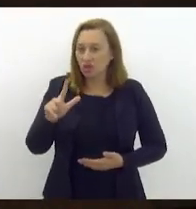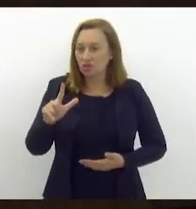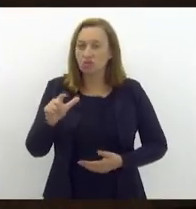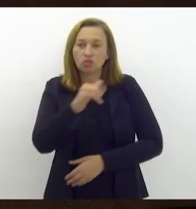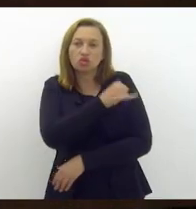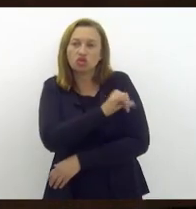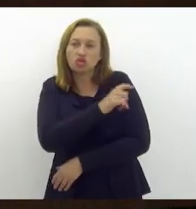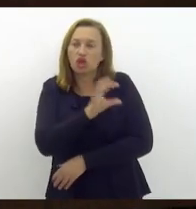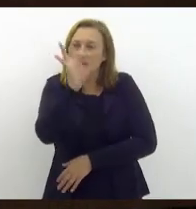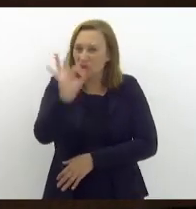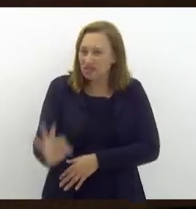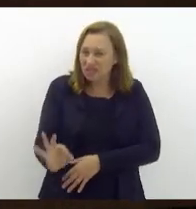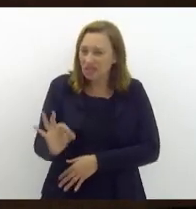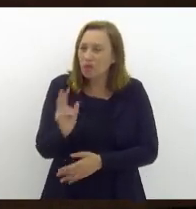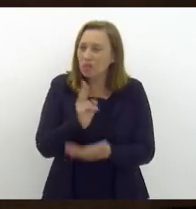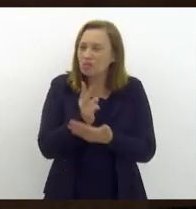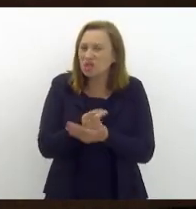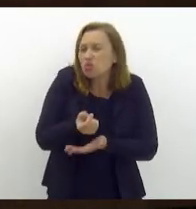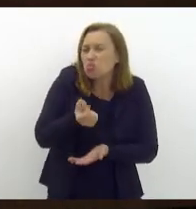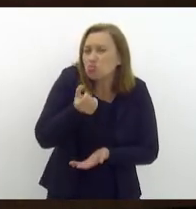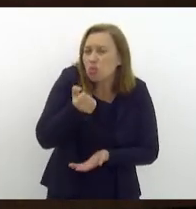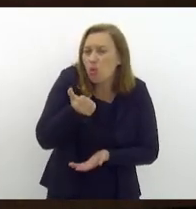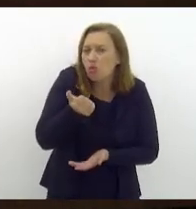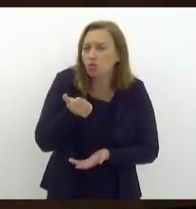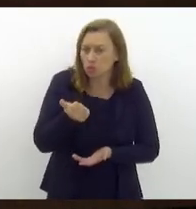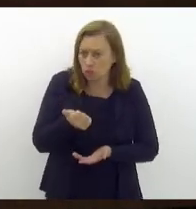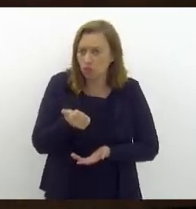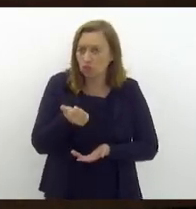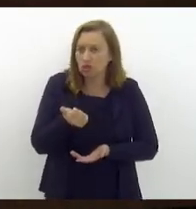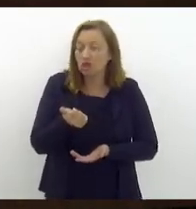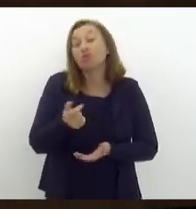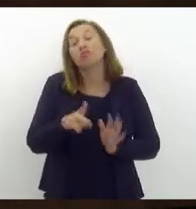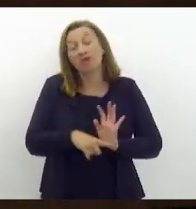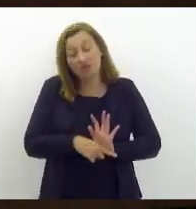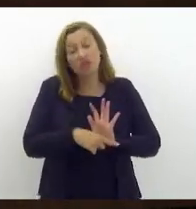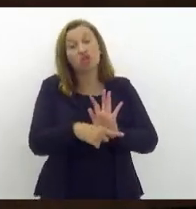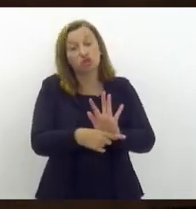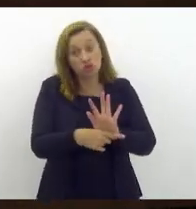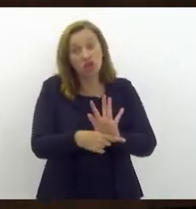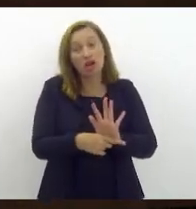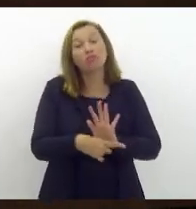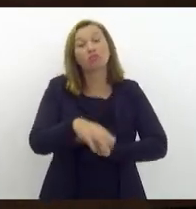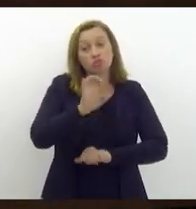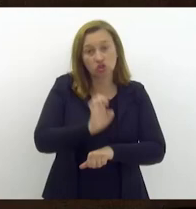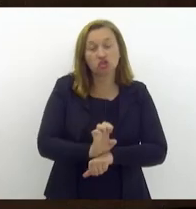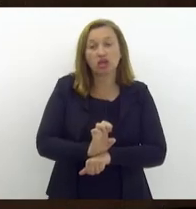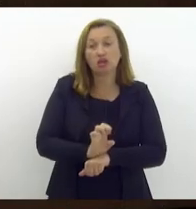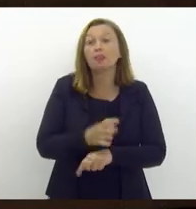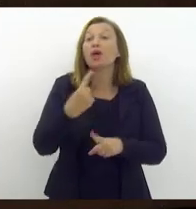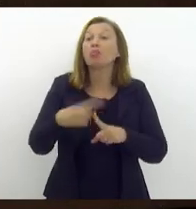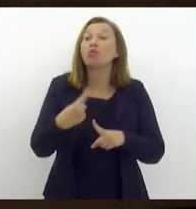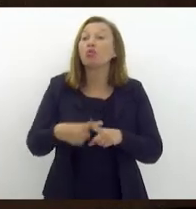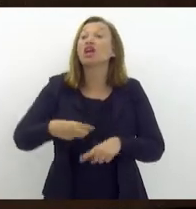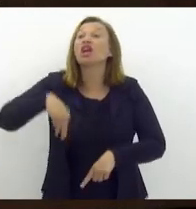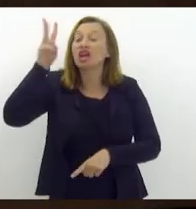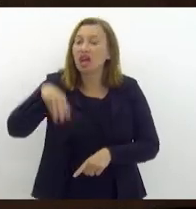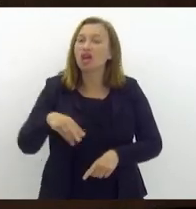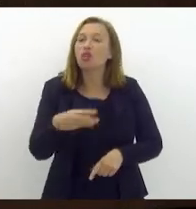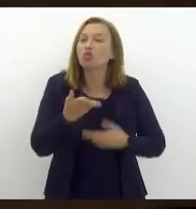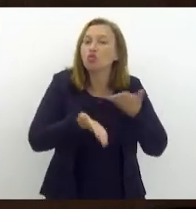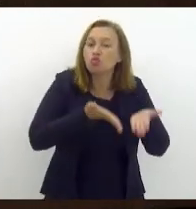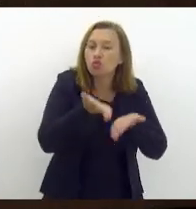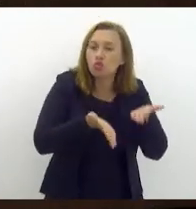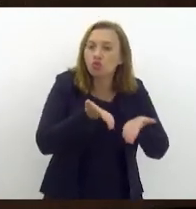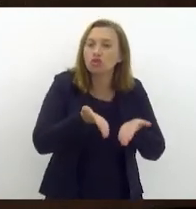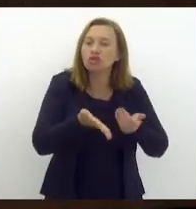o percentual, mesmo sendo pequeno, sem dúvida nenhuma, vai ser de grande relevância para o estado, porque quem trata dos animais